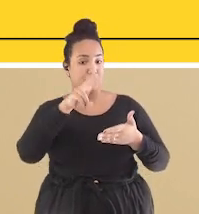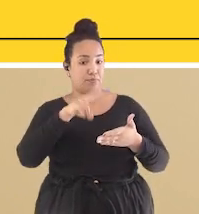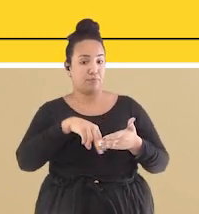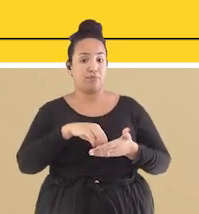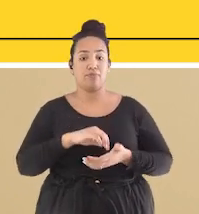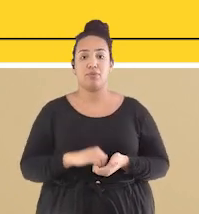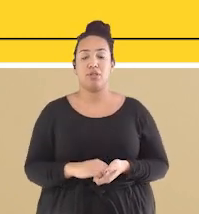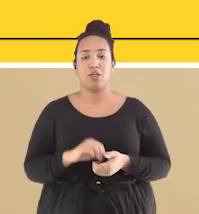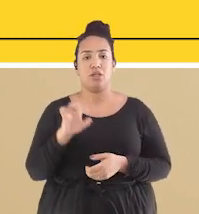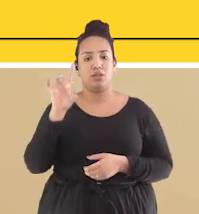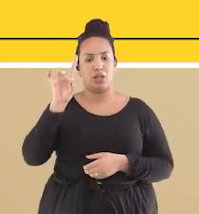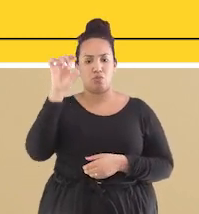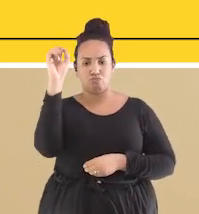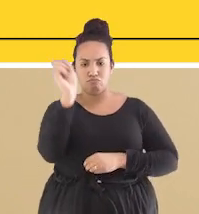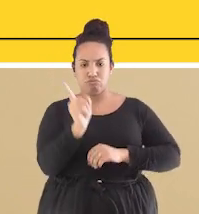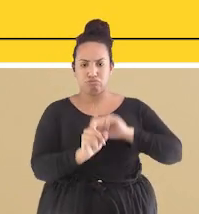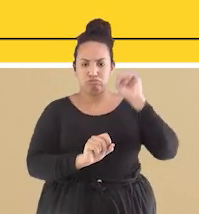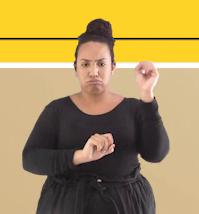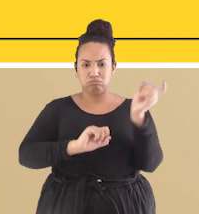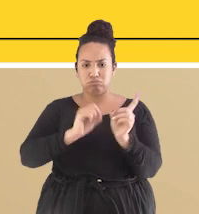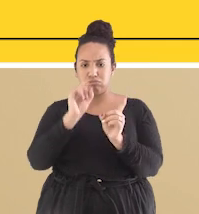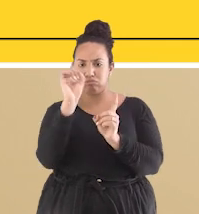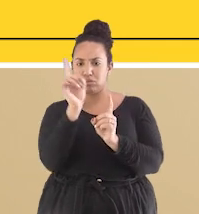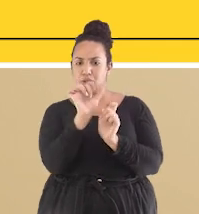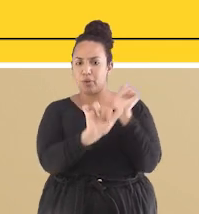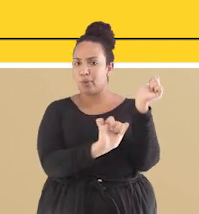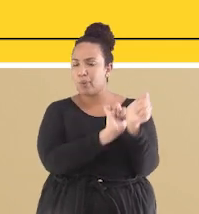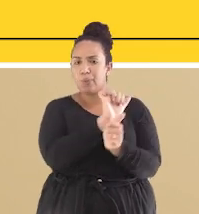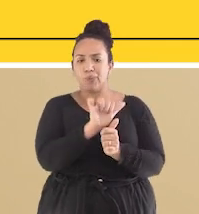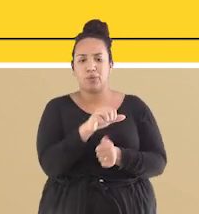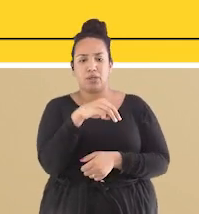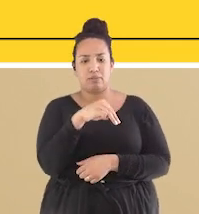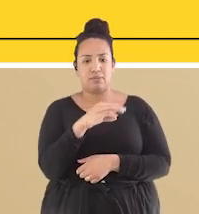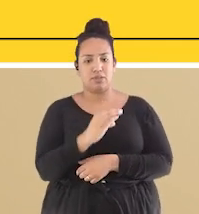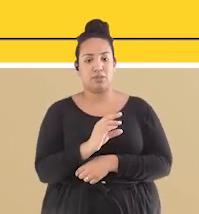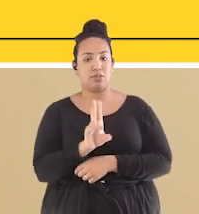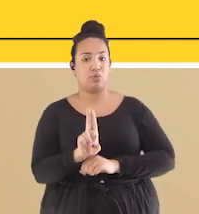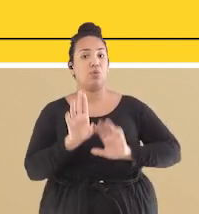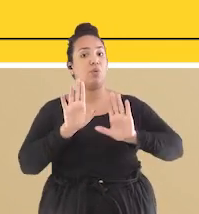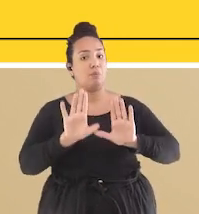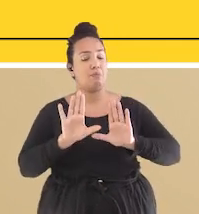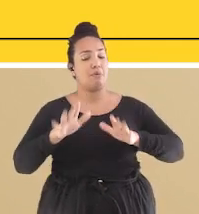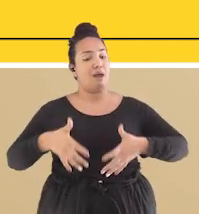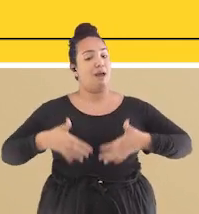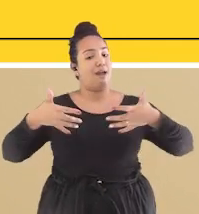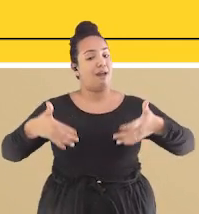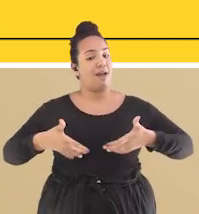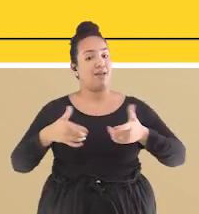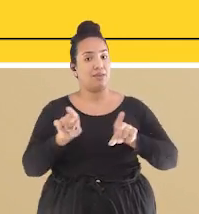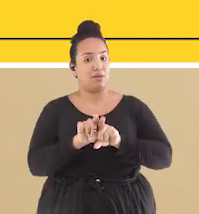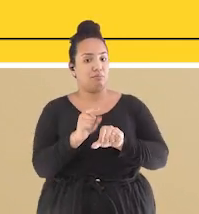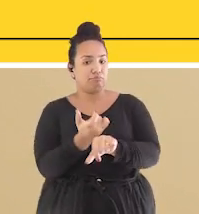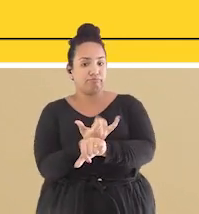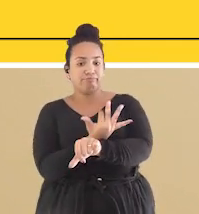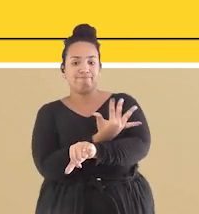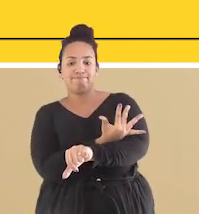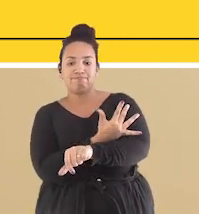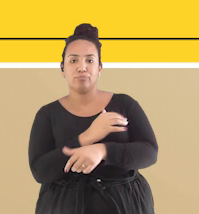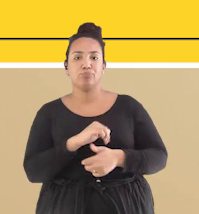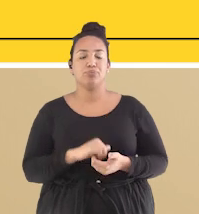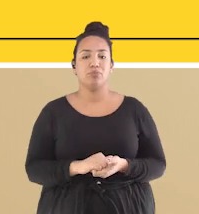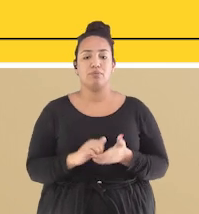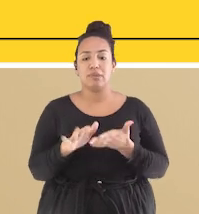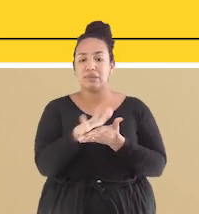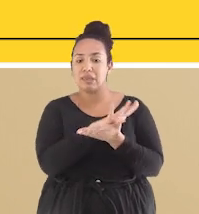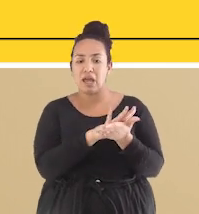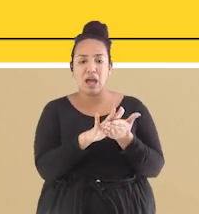Trovão não muda o destino do MCU, mas diverte e até emociona. Nada é unanimidade, mas posso dizer que os